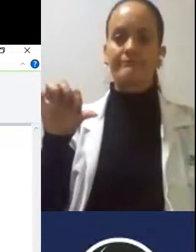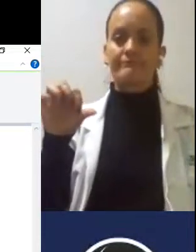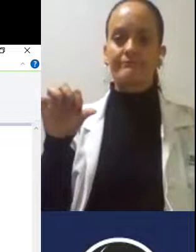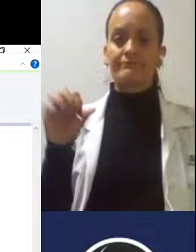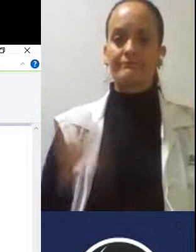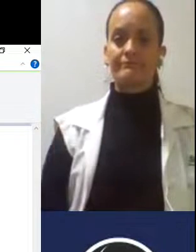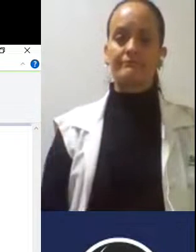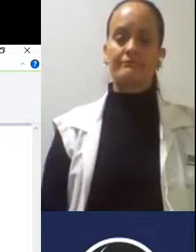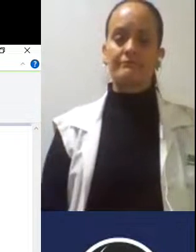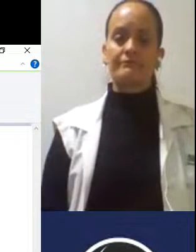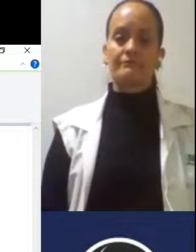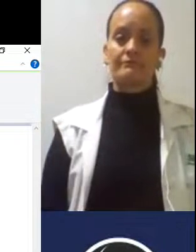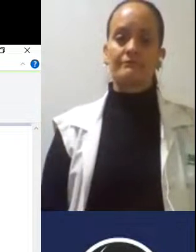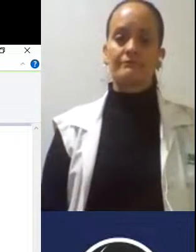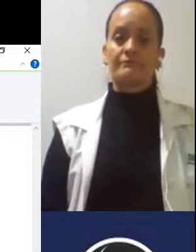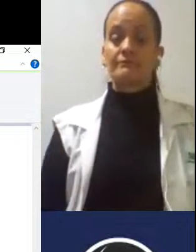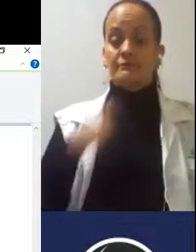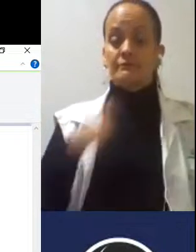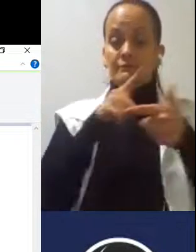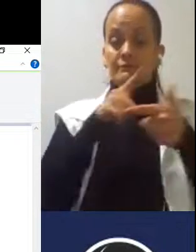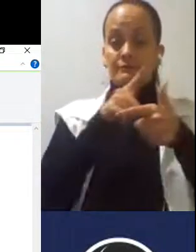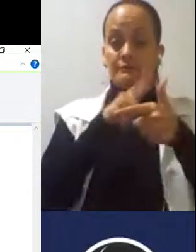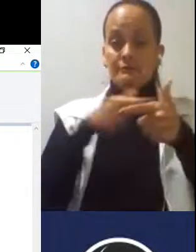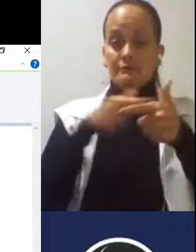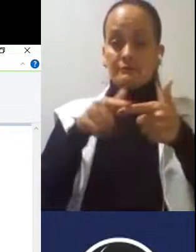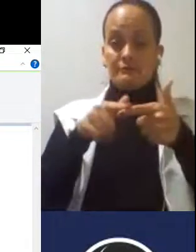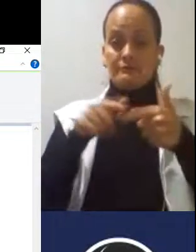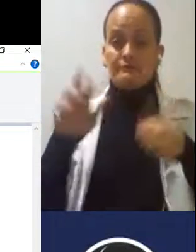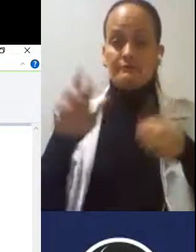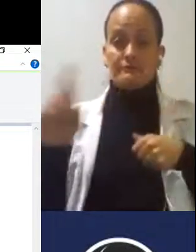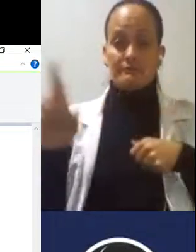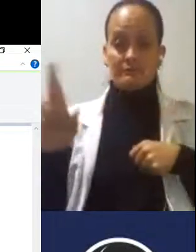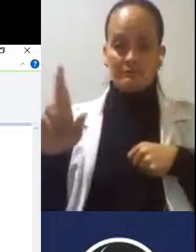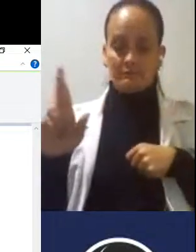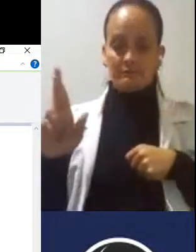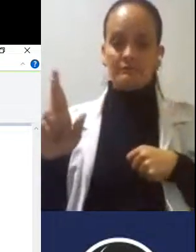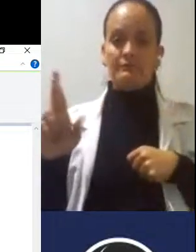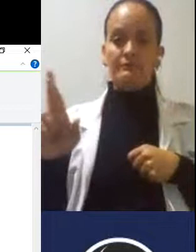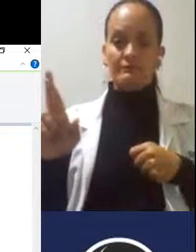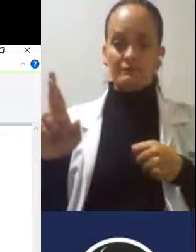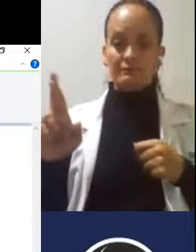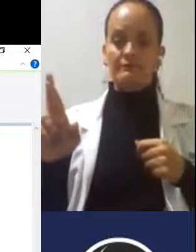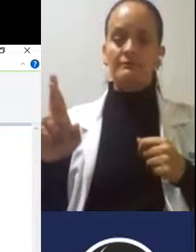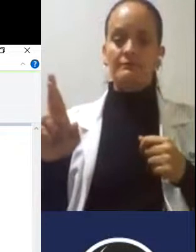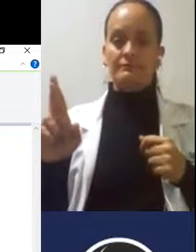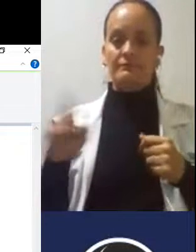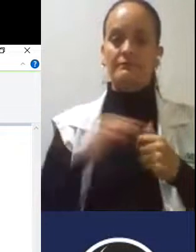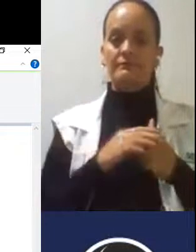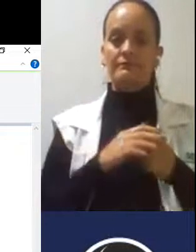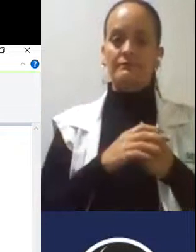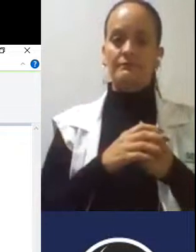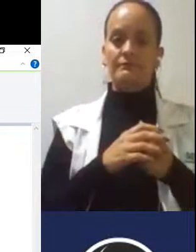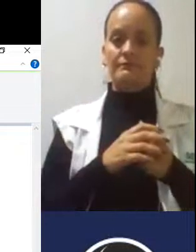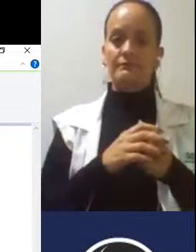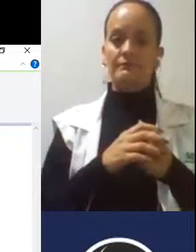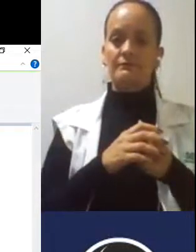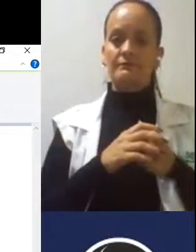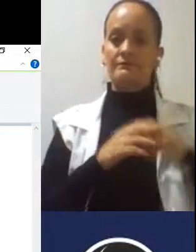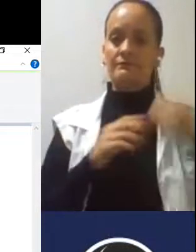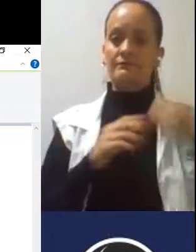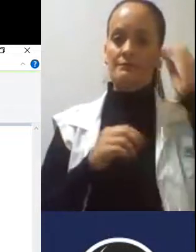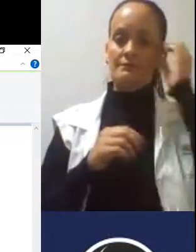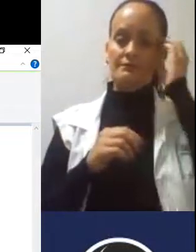Dividido pelo quê? Pelo R, que é a resistência, que no caso aqui é 100 ohms. Vou escrever aqui, porque aqui não tem um símbolo, 100